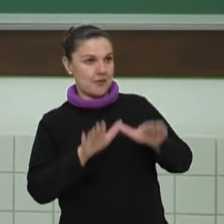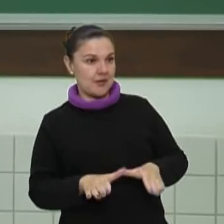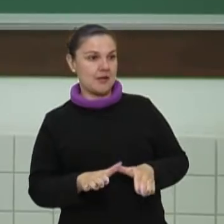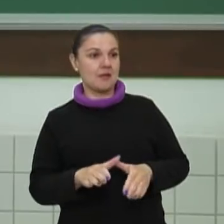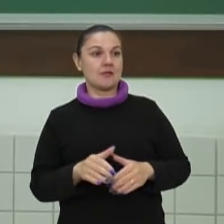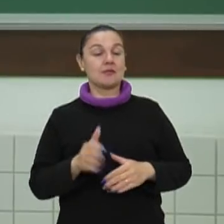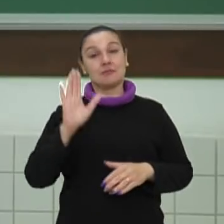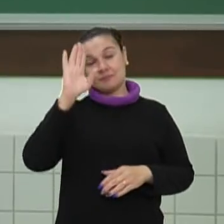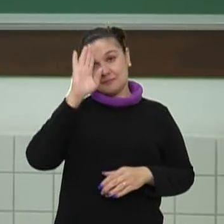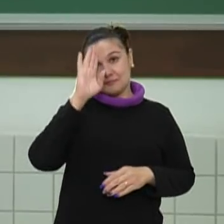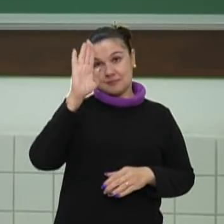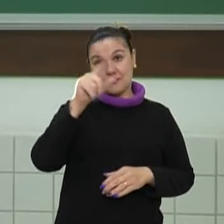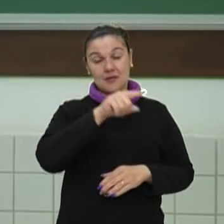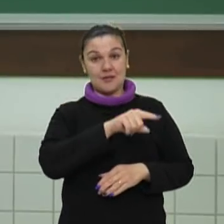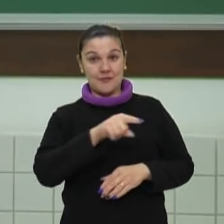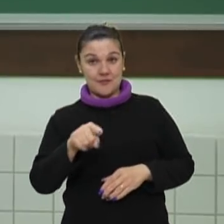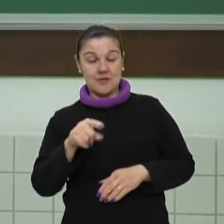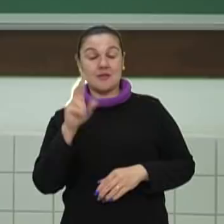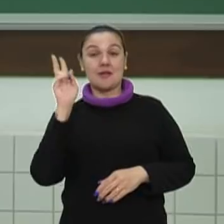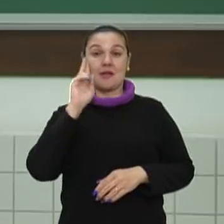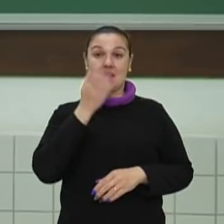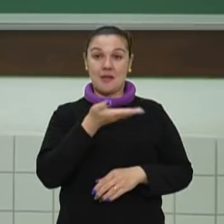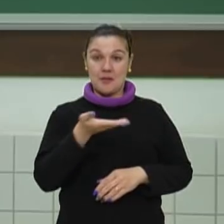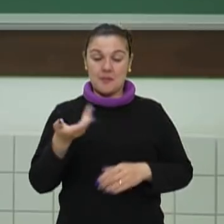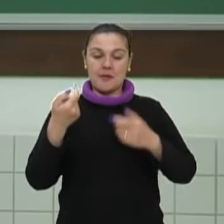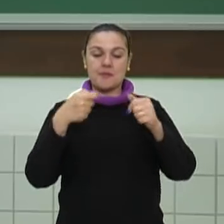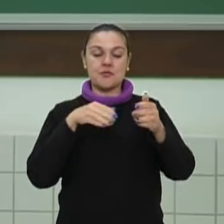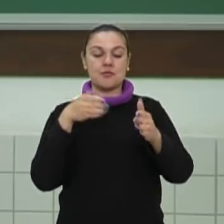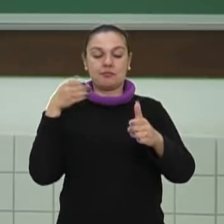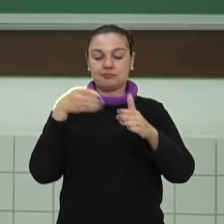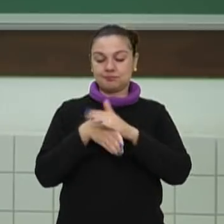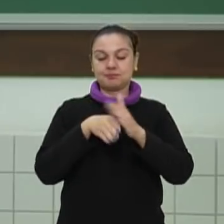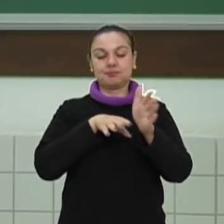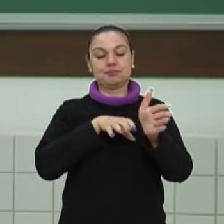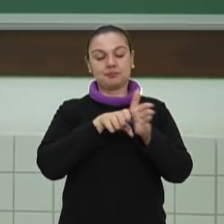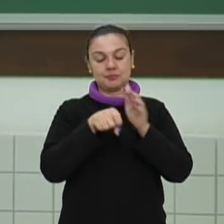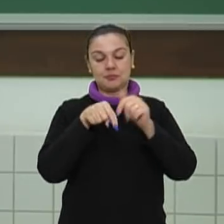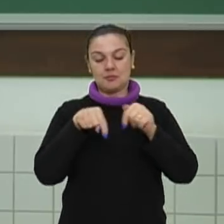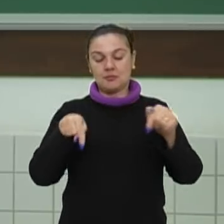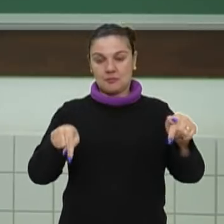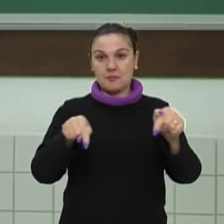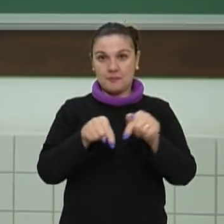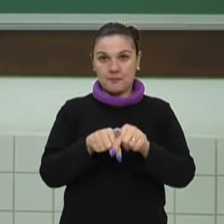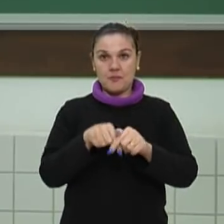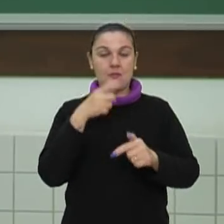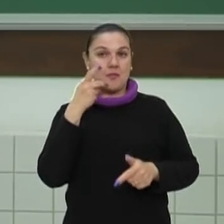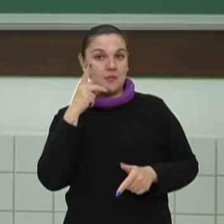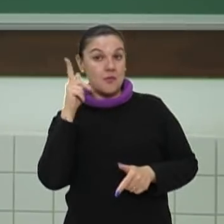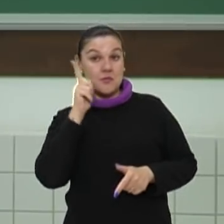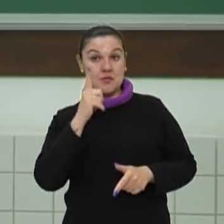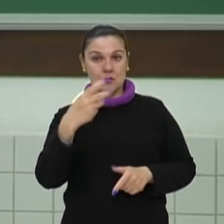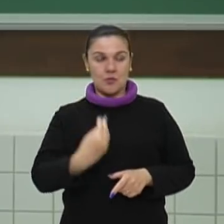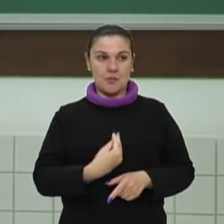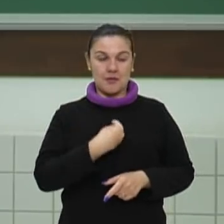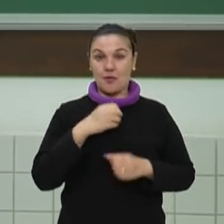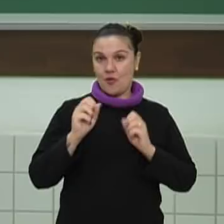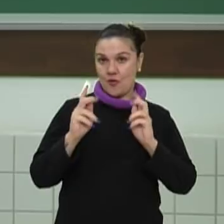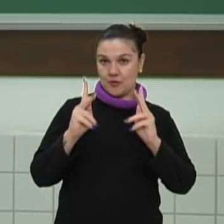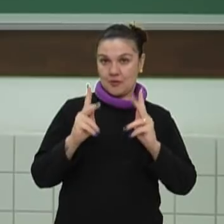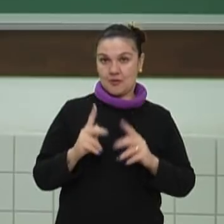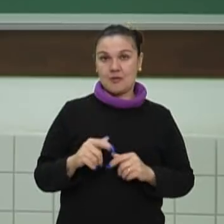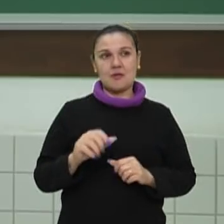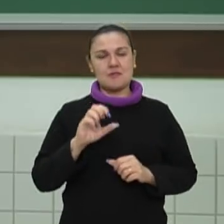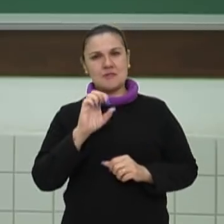Me despeço por aqui, só retomando aí que você deve acessar as suas atividades no Classroom para ter sua presença garantida, ok?